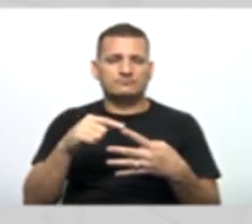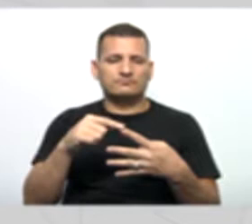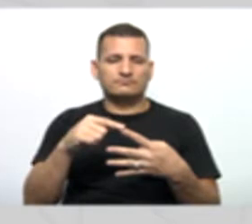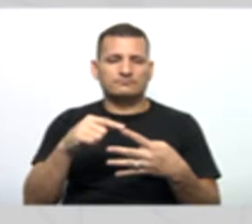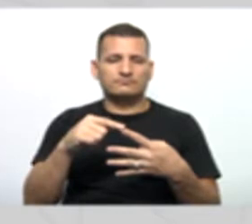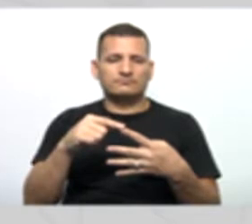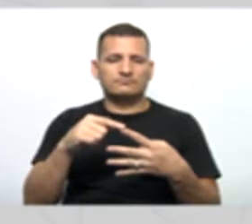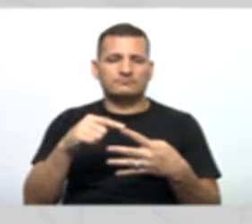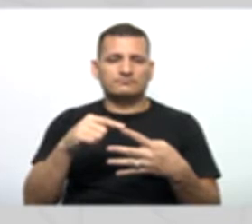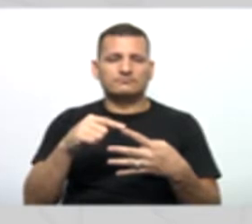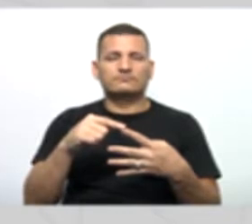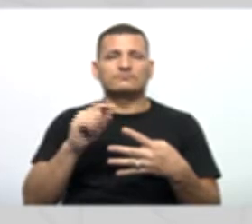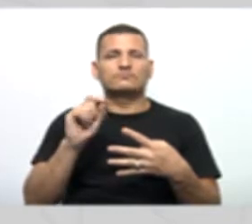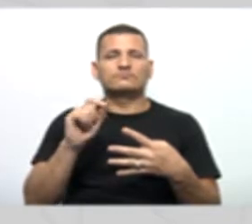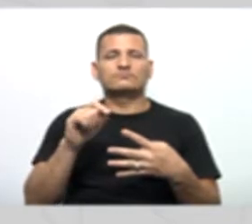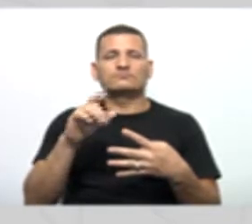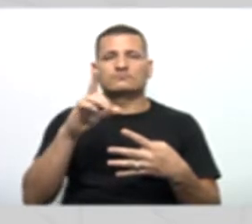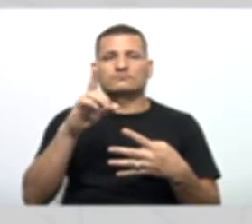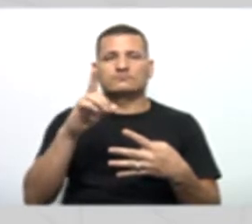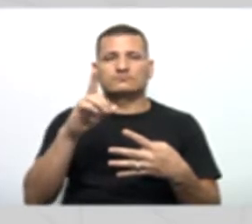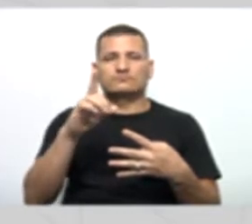de definição de dados.